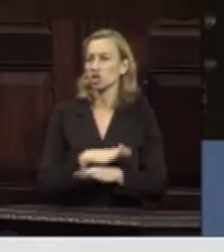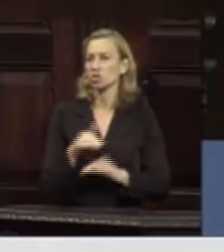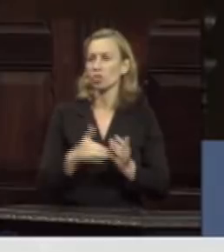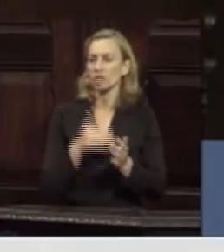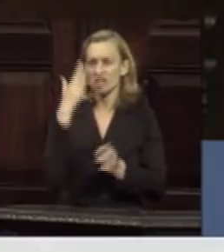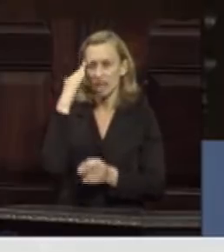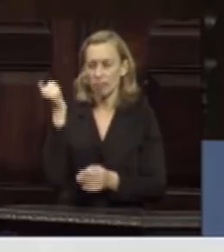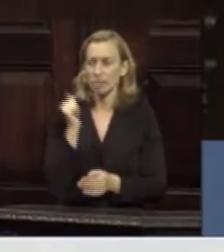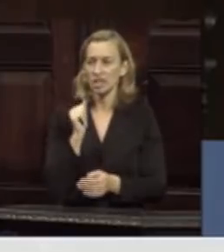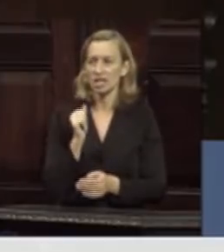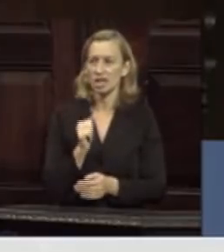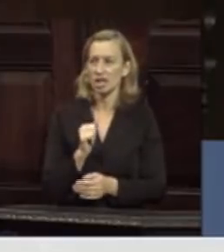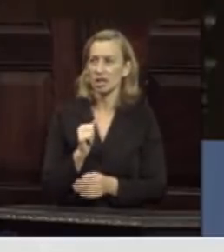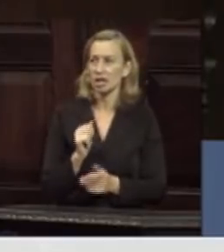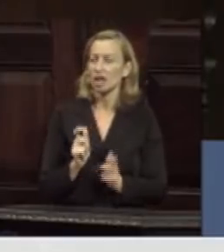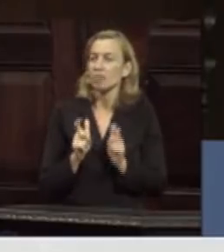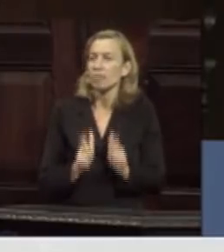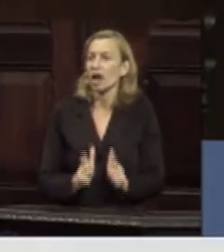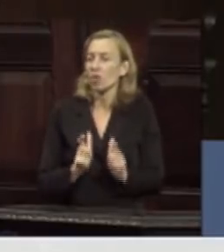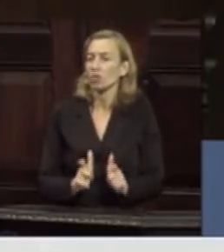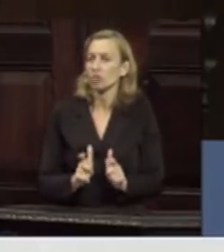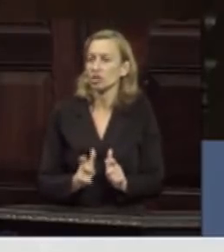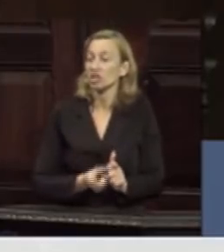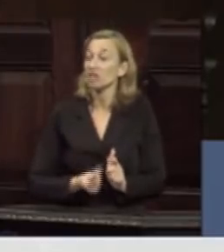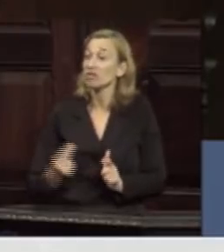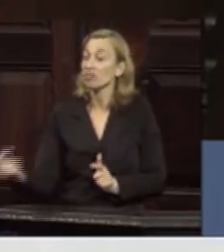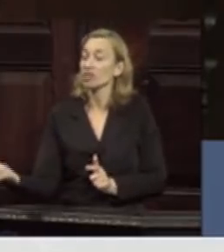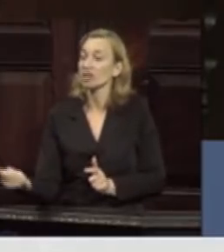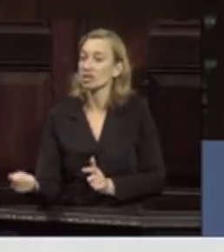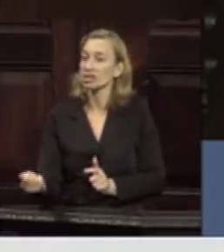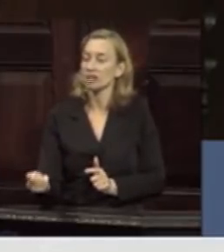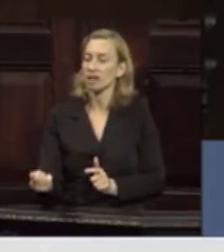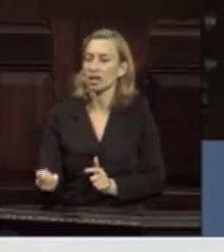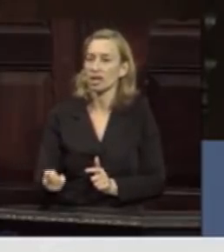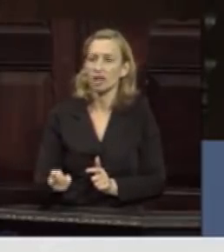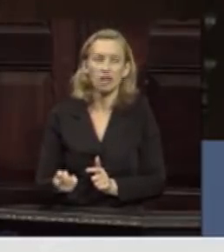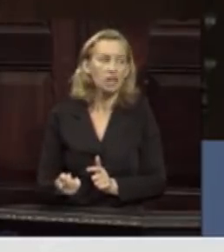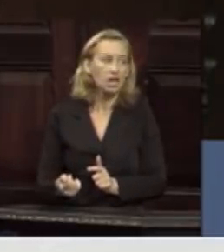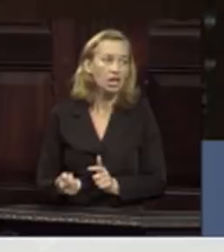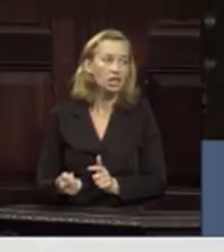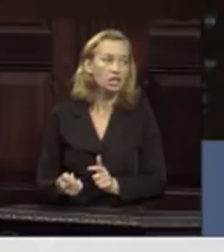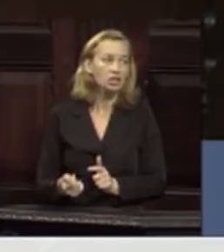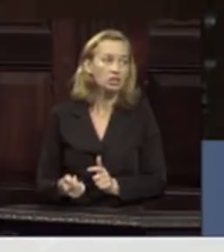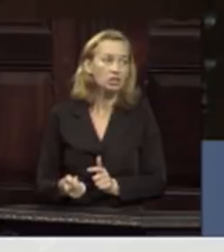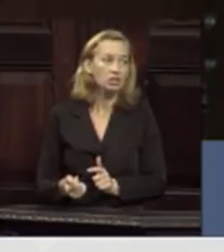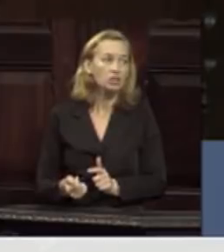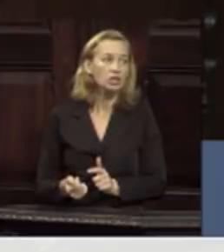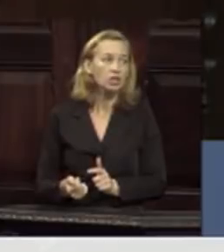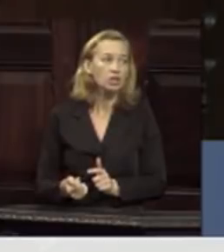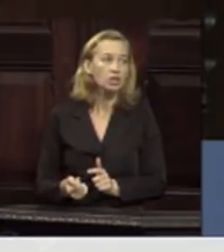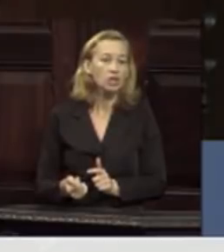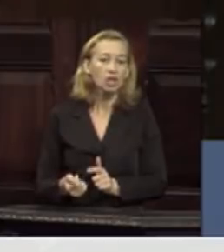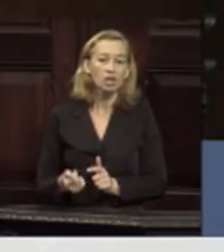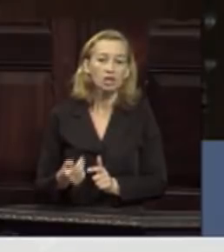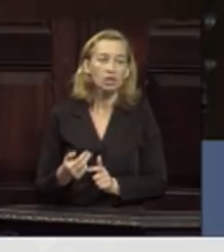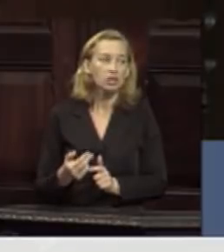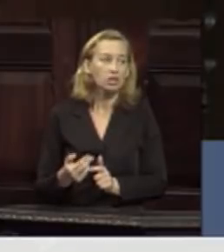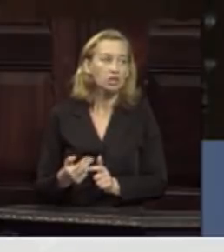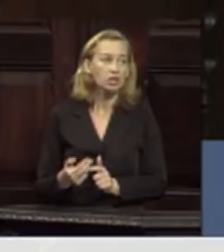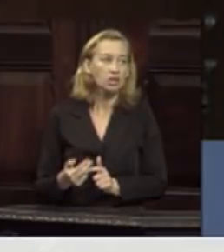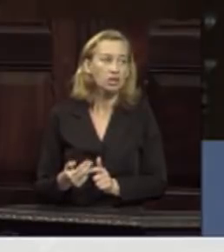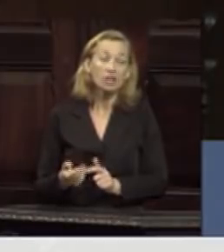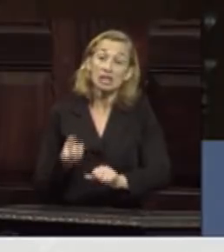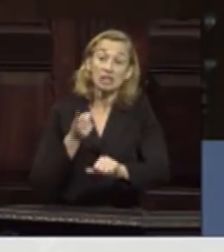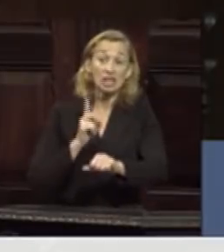e para onde está indo. Só essa questão, deputado. Como não podia, deputado, não cabe a parte